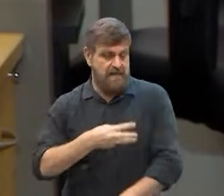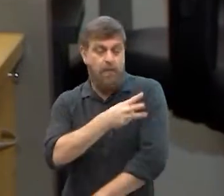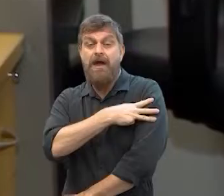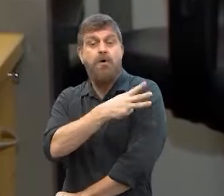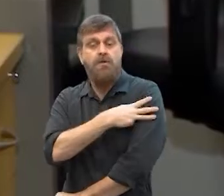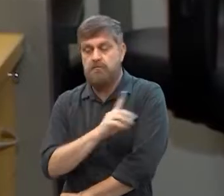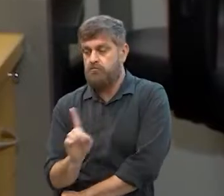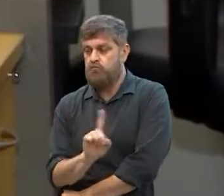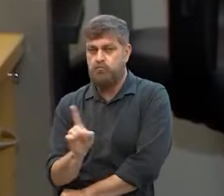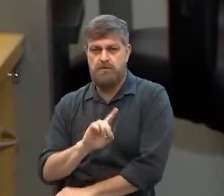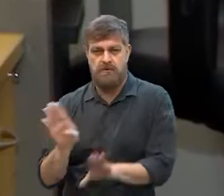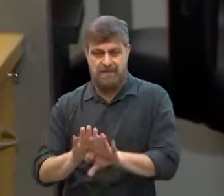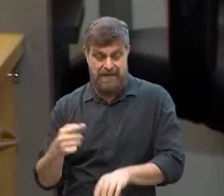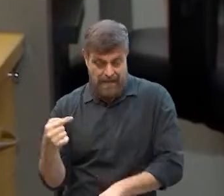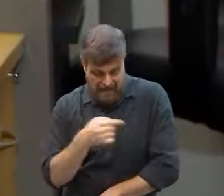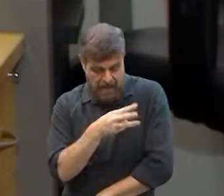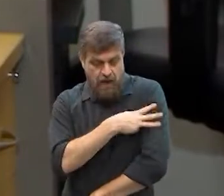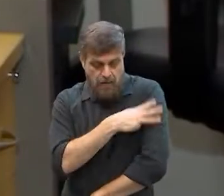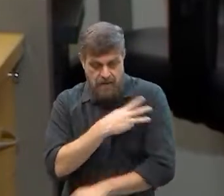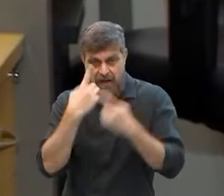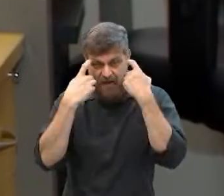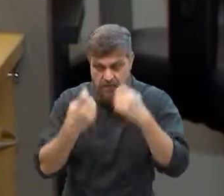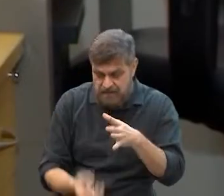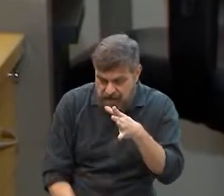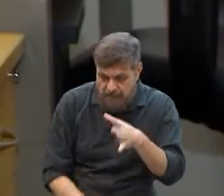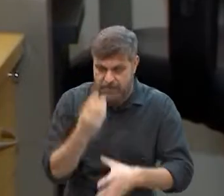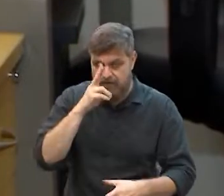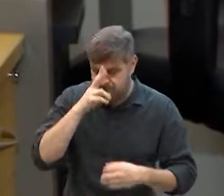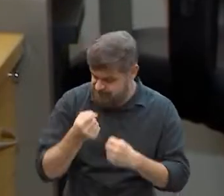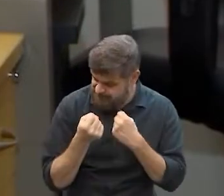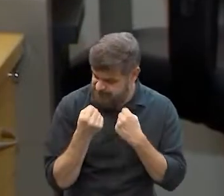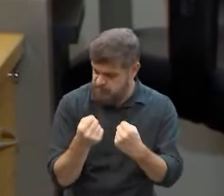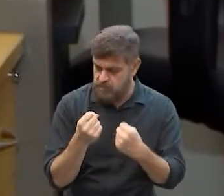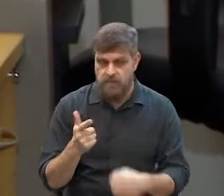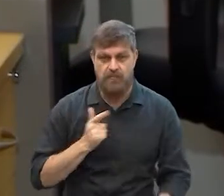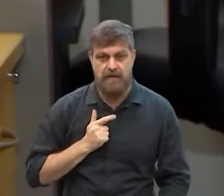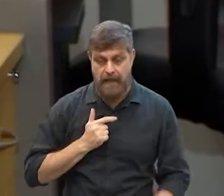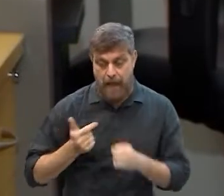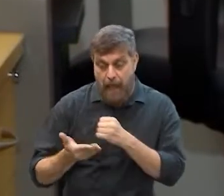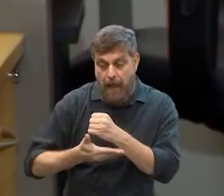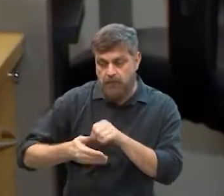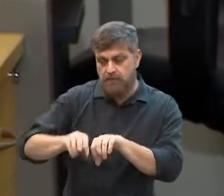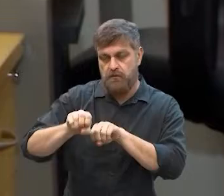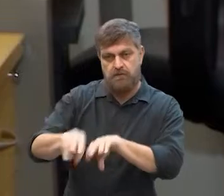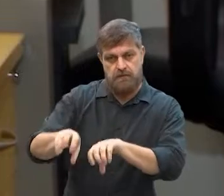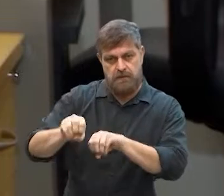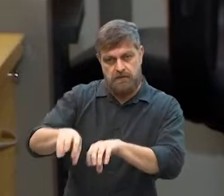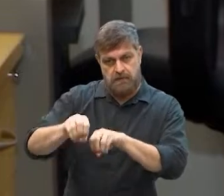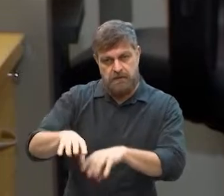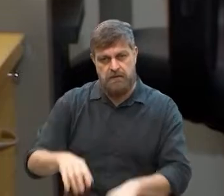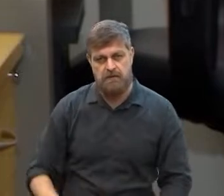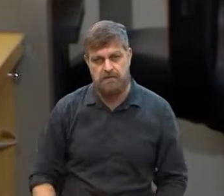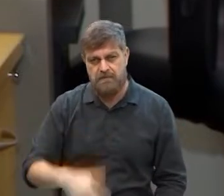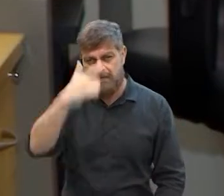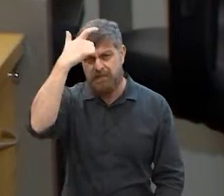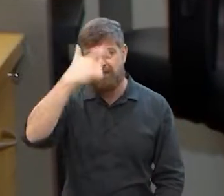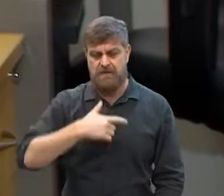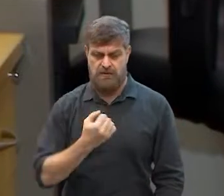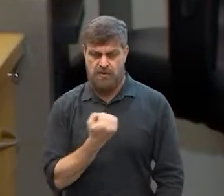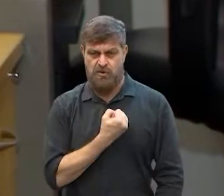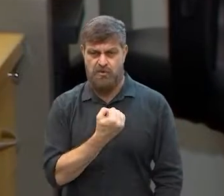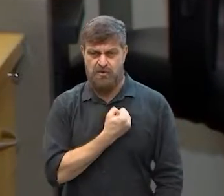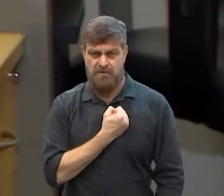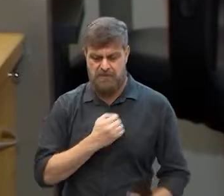médio, em que o problema da violência já aparece com mais força. É o ensino fundamental. E eu tenho os números